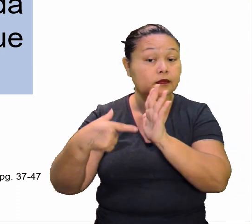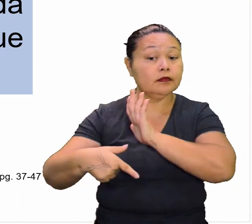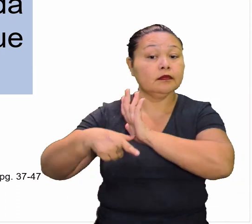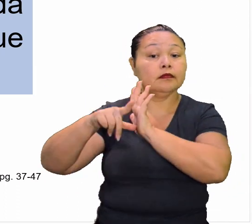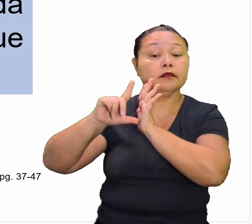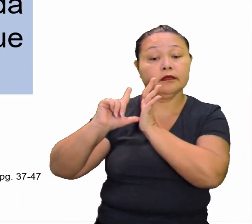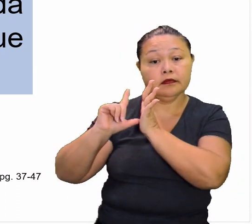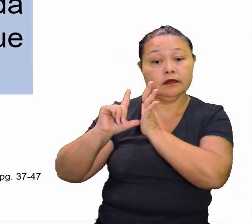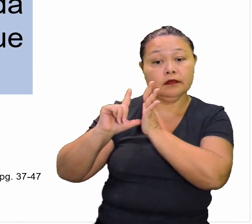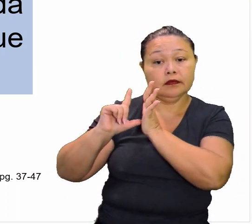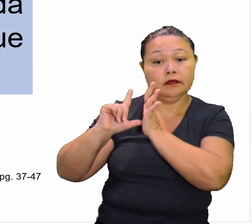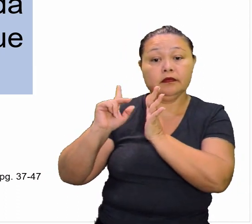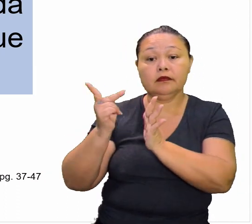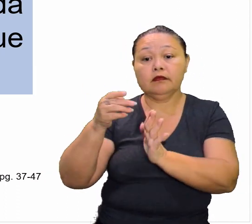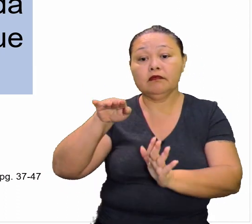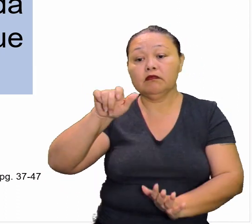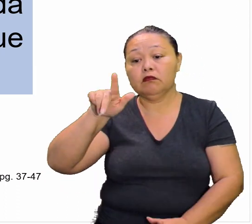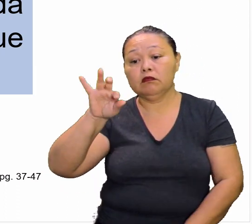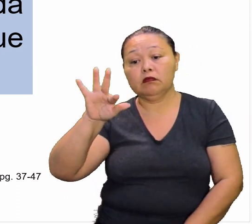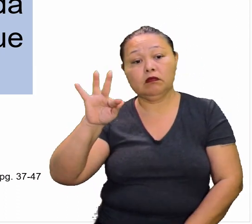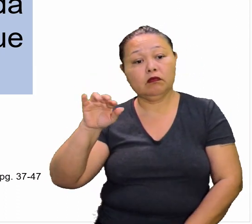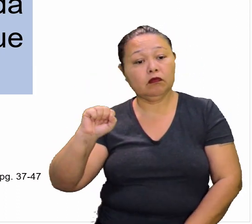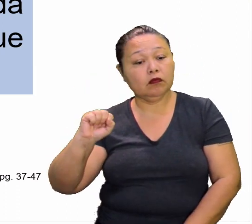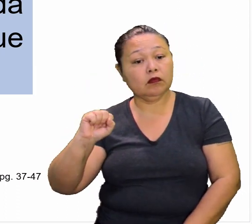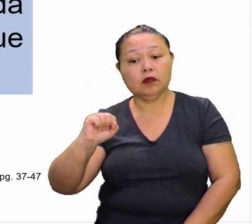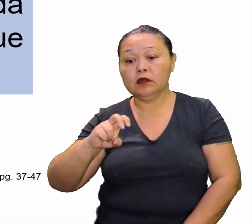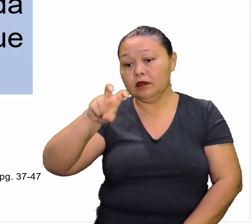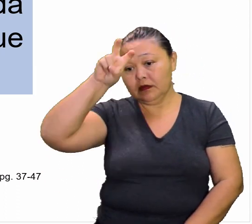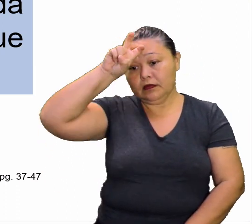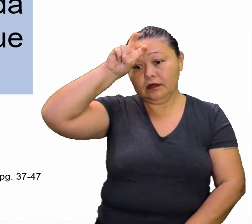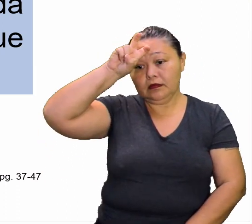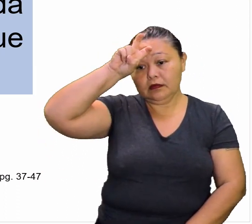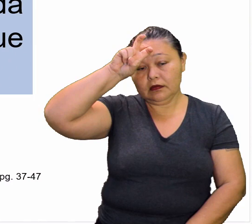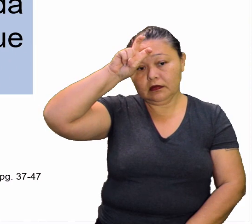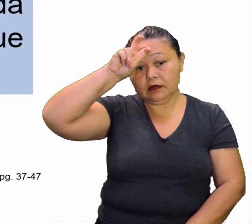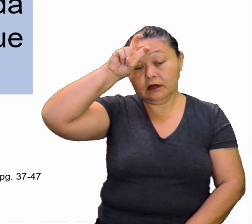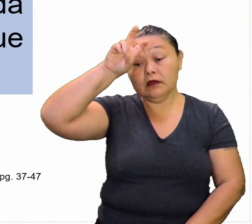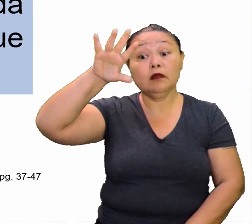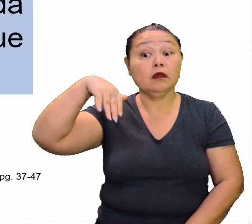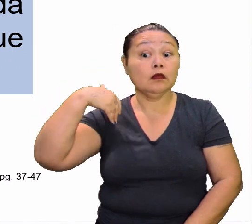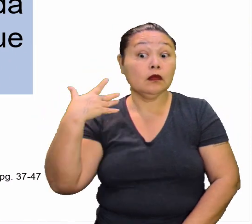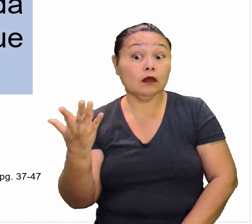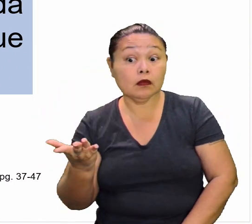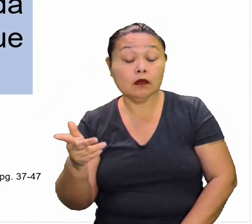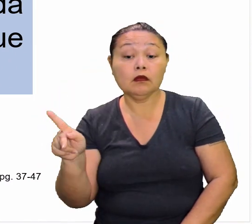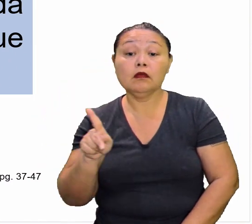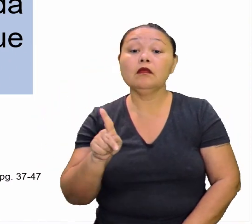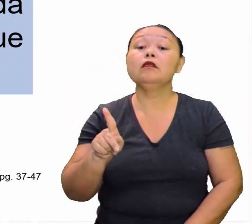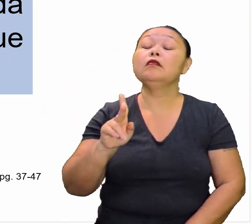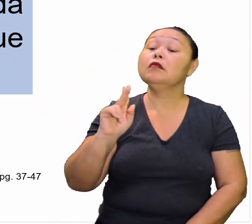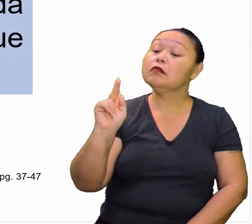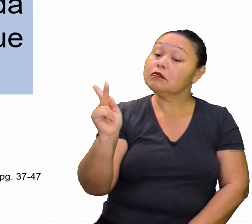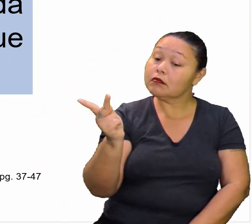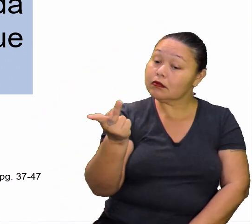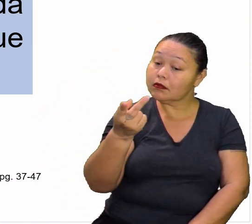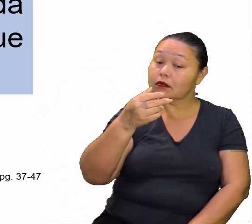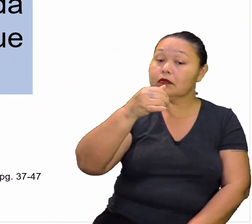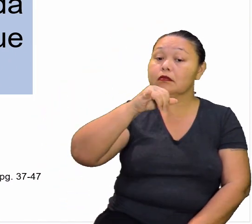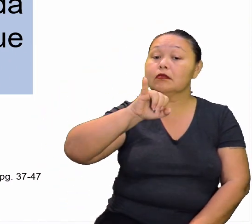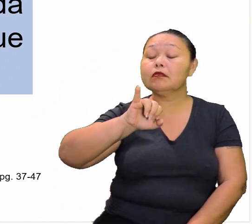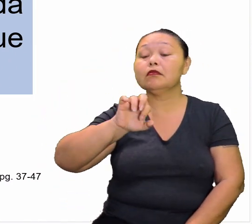Desenvolveu-se antes dos hieróglifos egípcios. Ah, professor, ainda tinha os hieróglifos. Pois